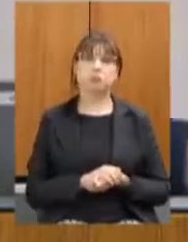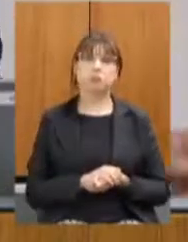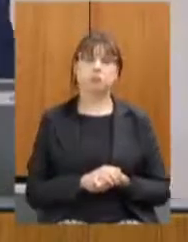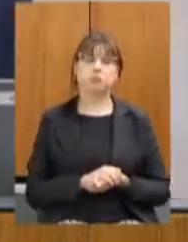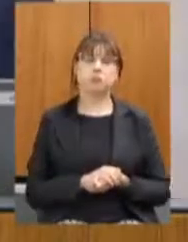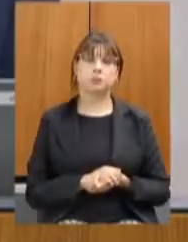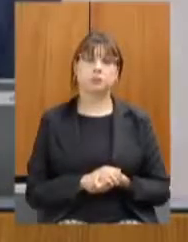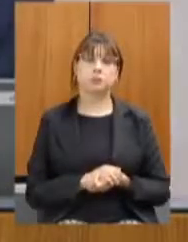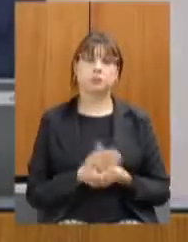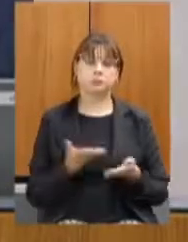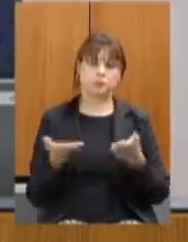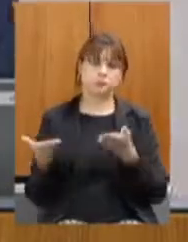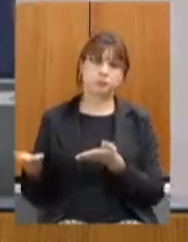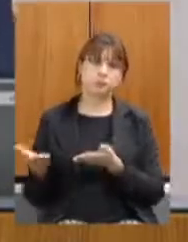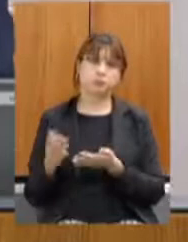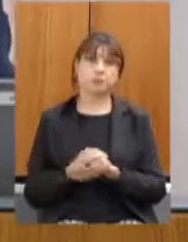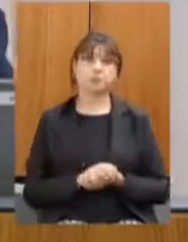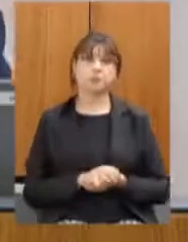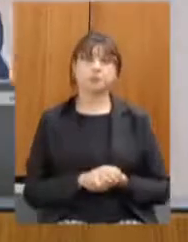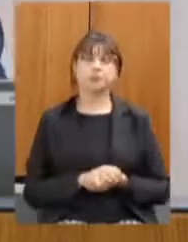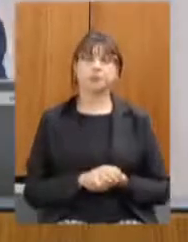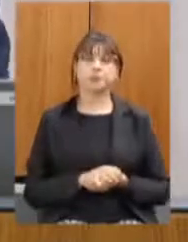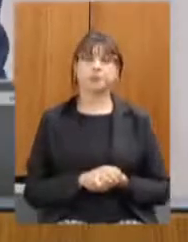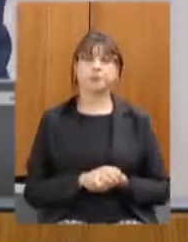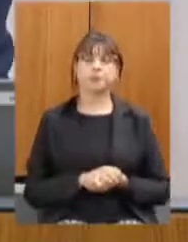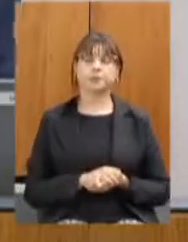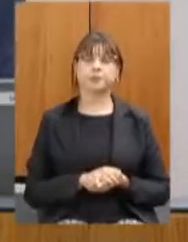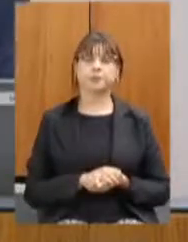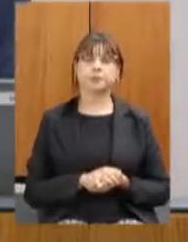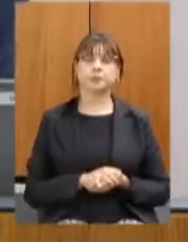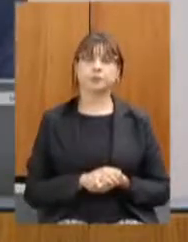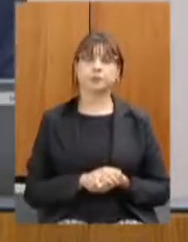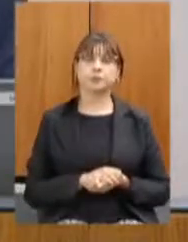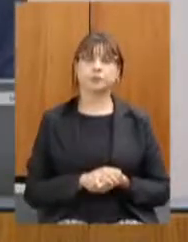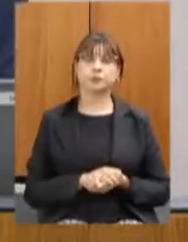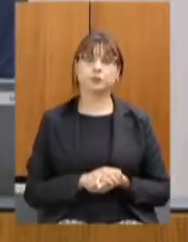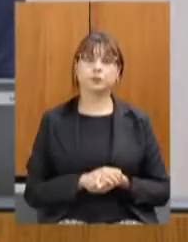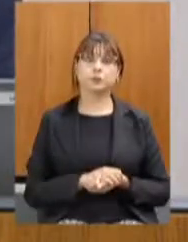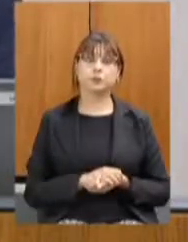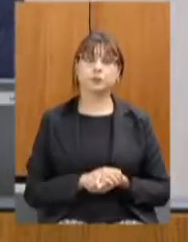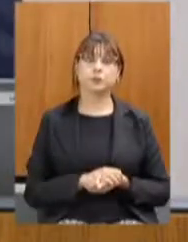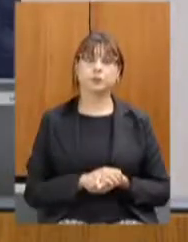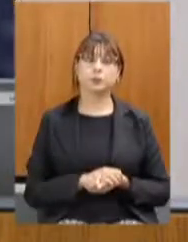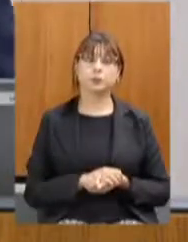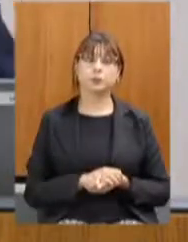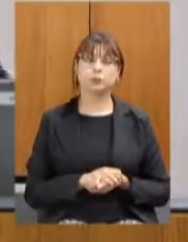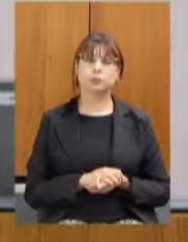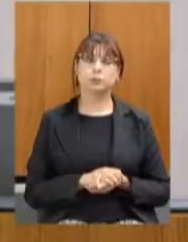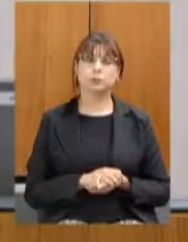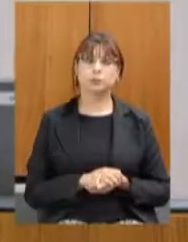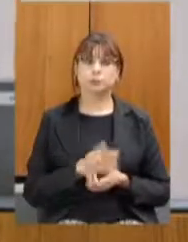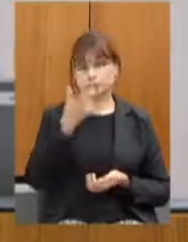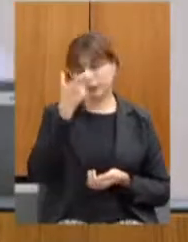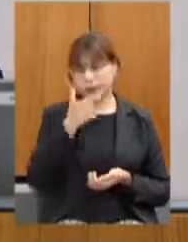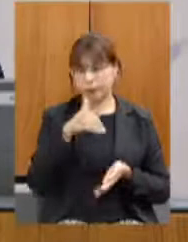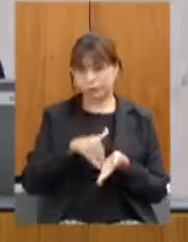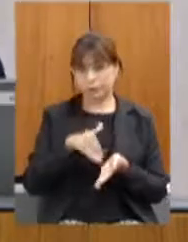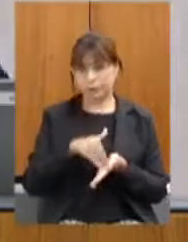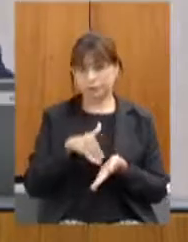nós passar a minha palavra Doutor Jean Freire muito bem Eu sou secretário